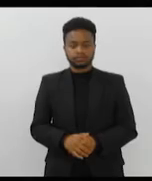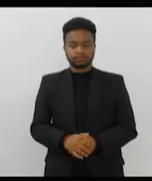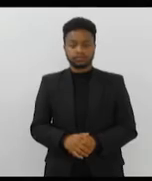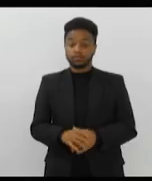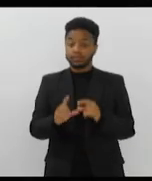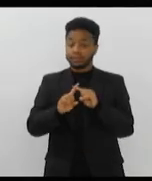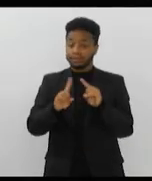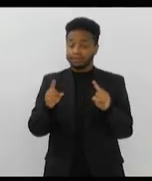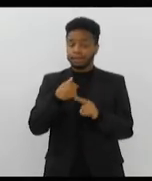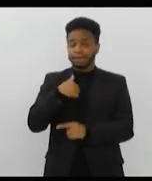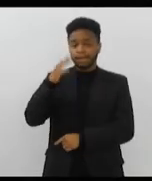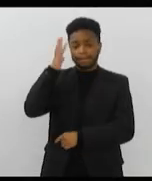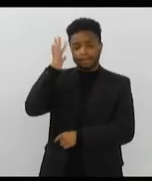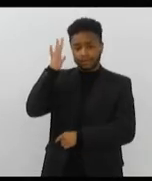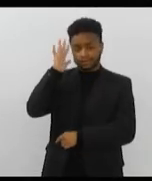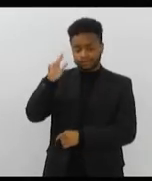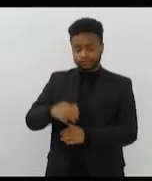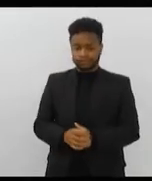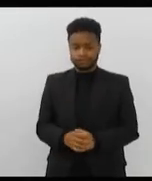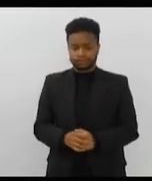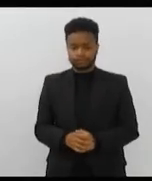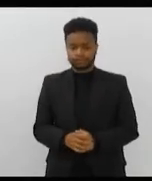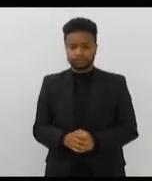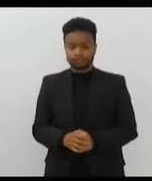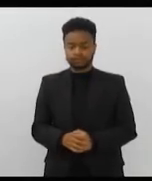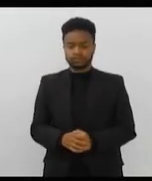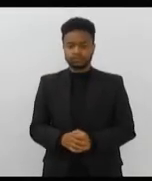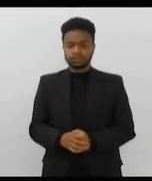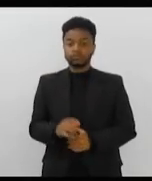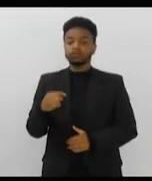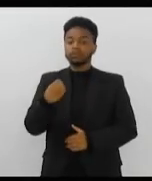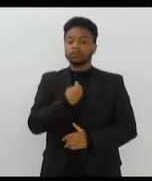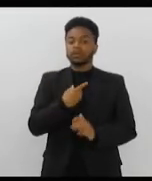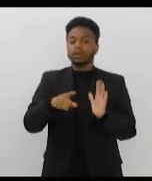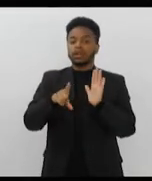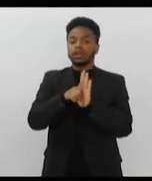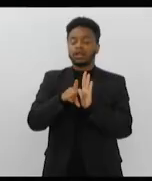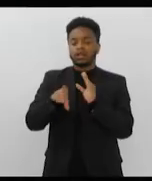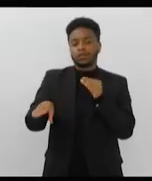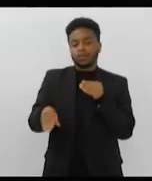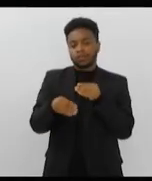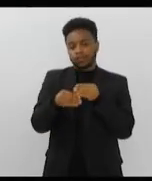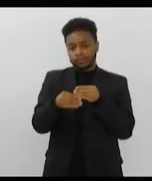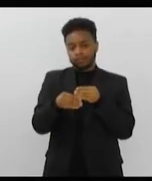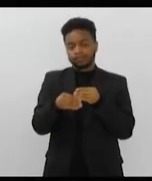mas aí eu me pergunto, a nossa lei complementar